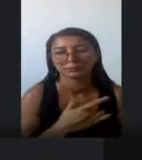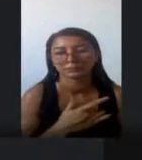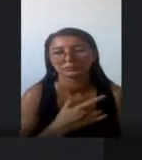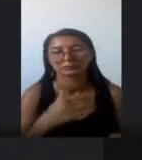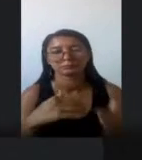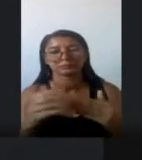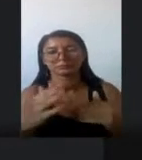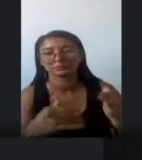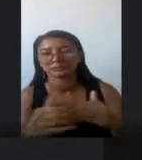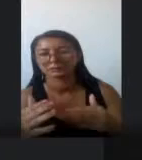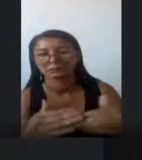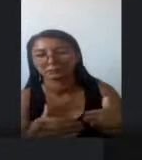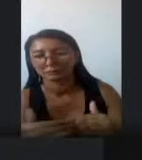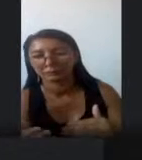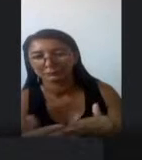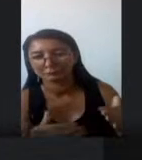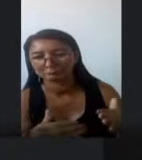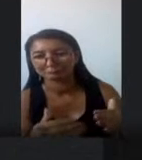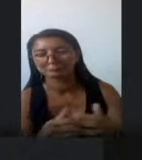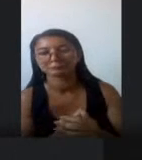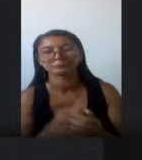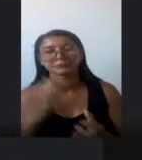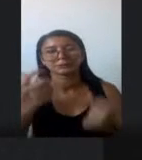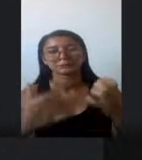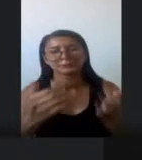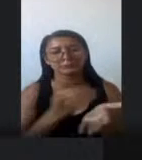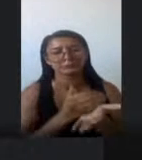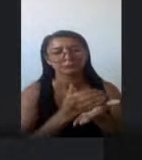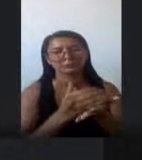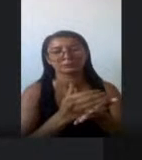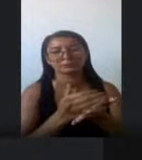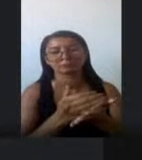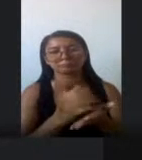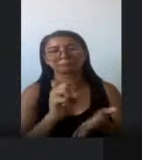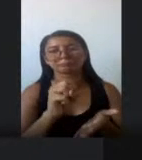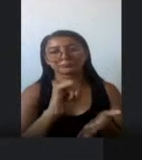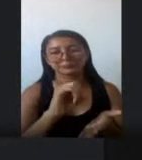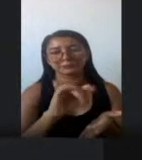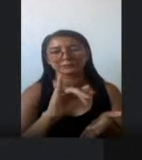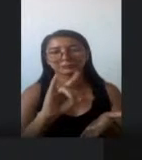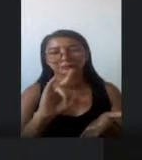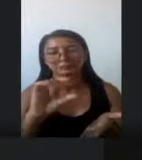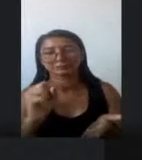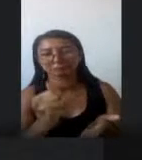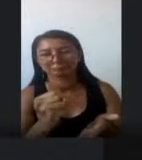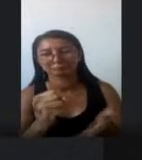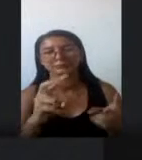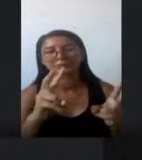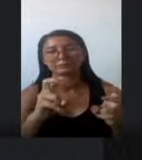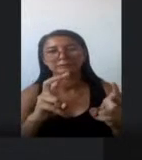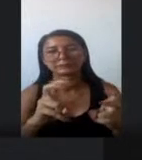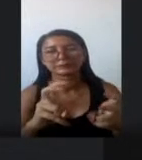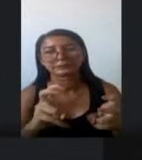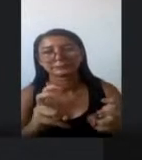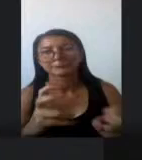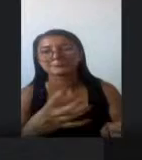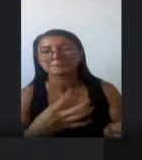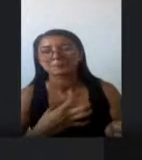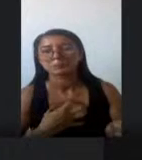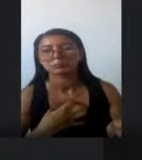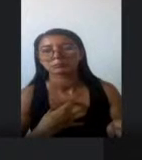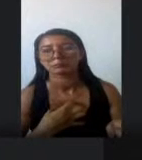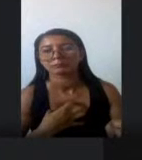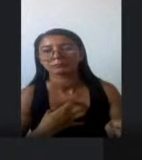atuante na gestão. Como a gente falou no começo, a sífilis é um tema que acaba instigando a cada um de nós, no nosso local, a